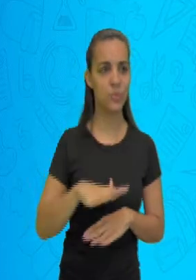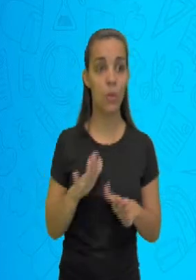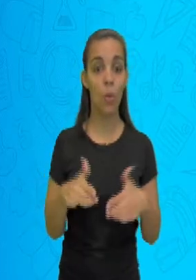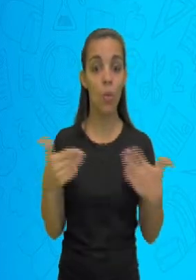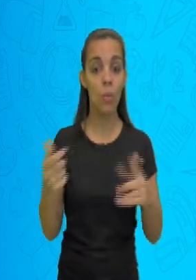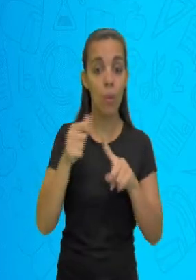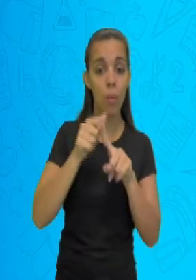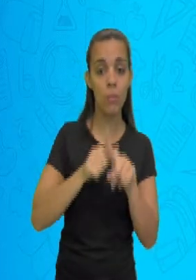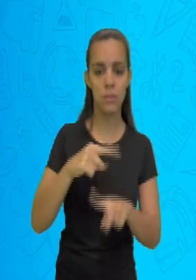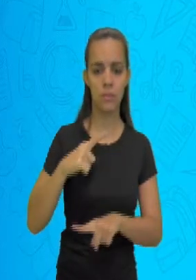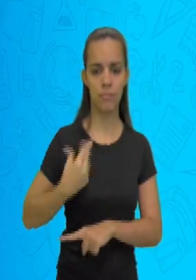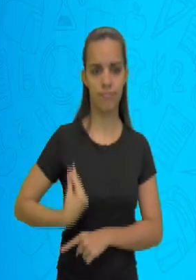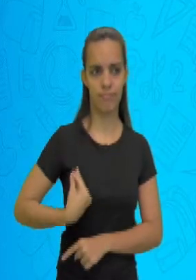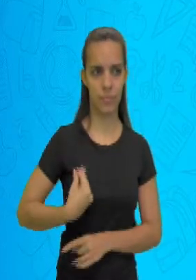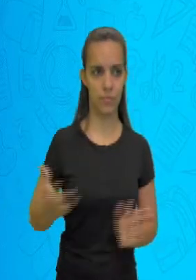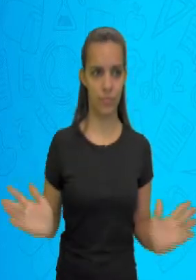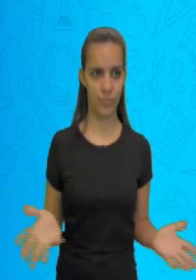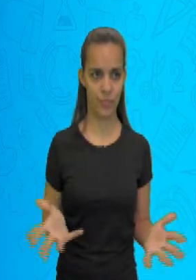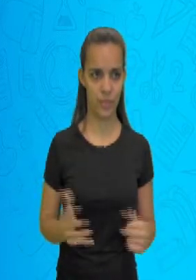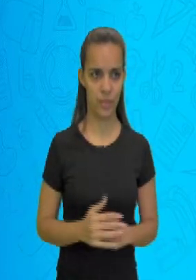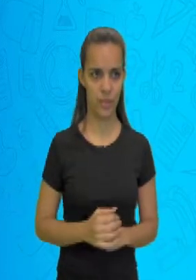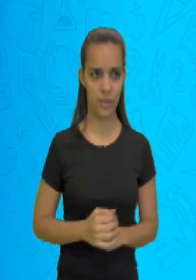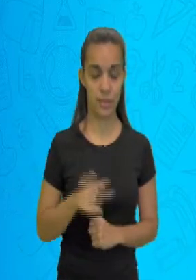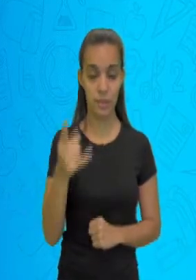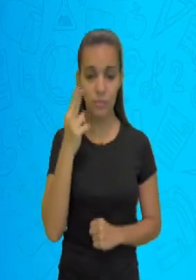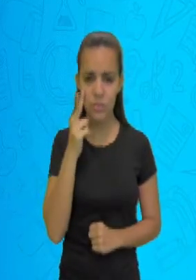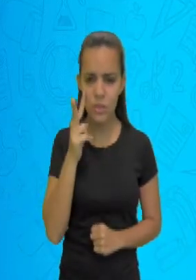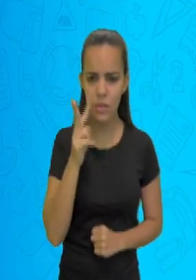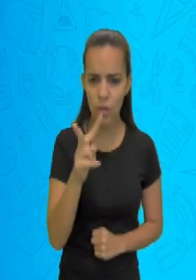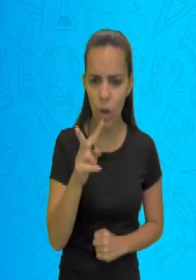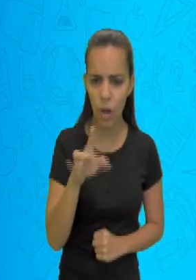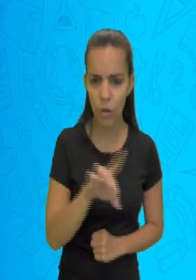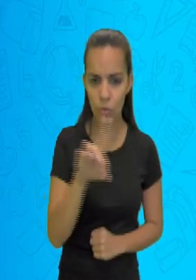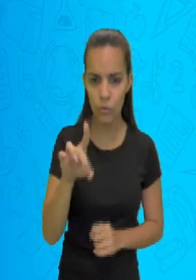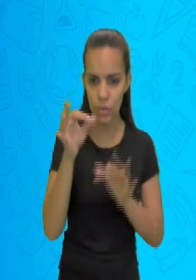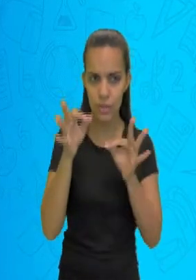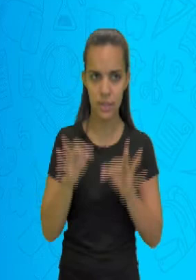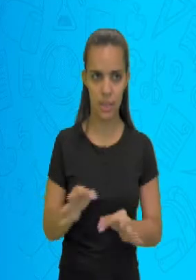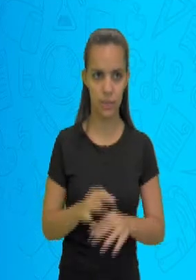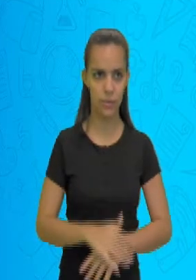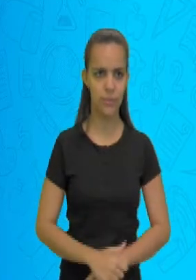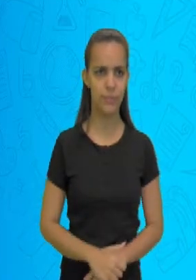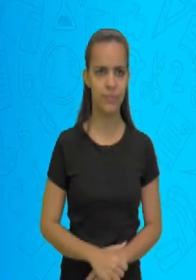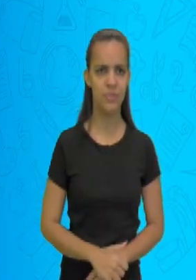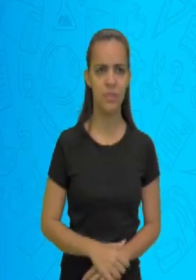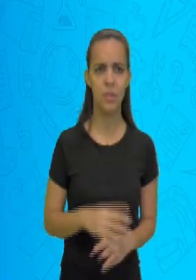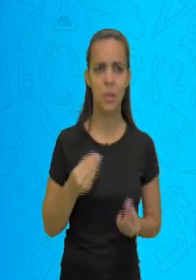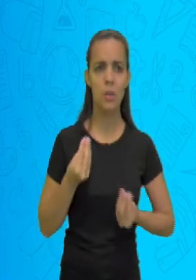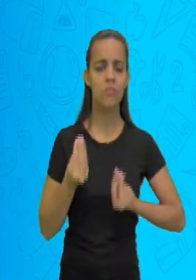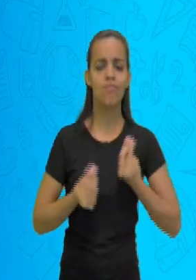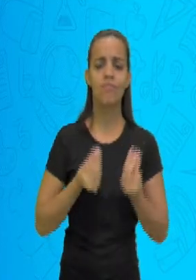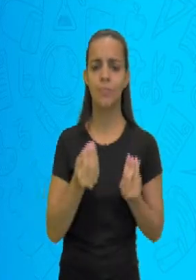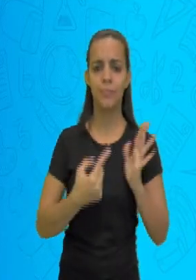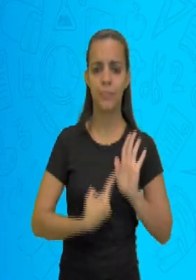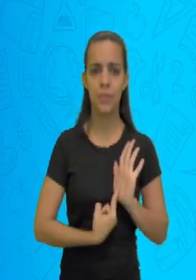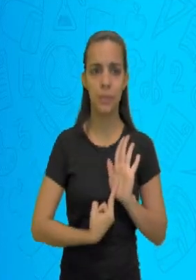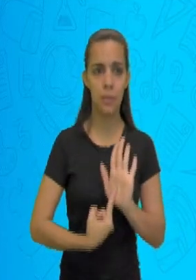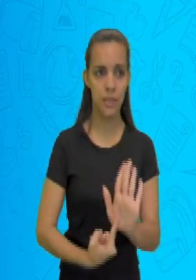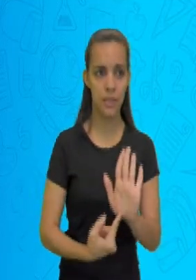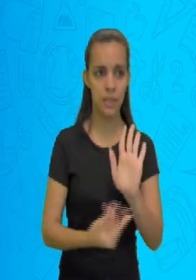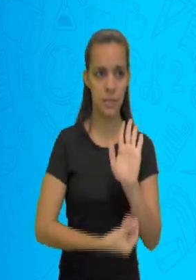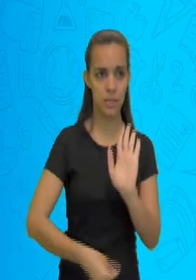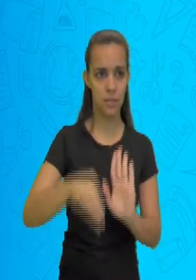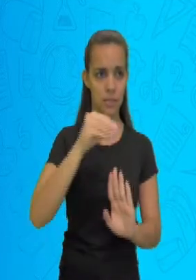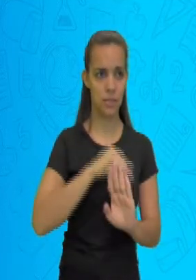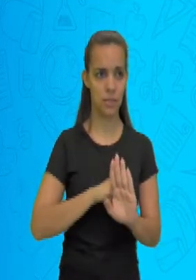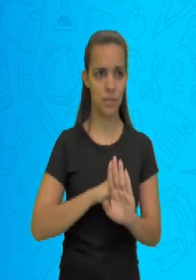nós estamos, para poder verificar a data correta. Como eles se apresentam? Então, aqui eu coloquei